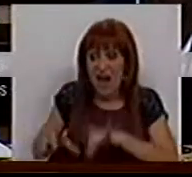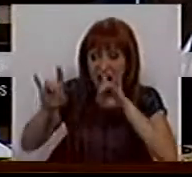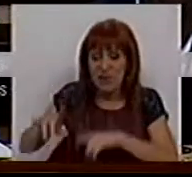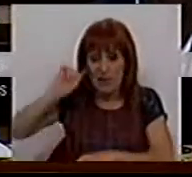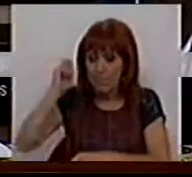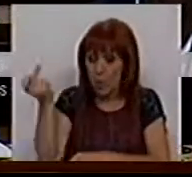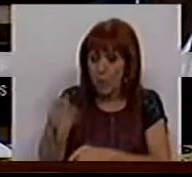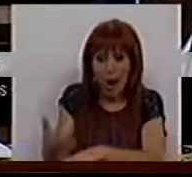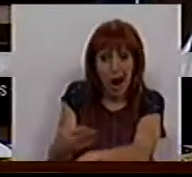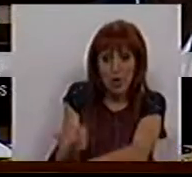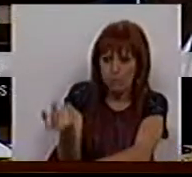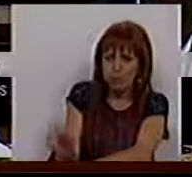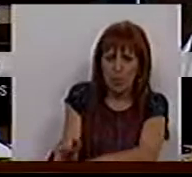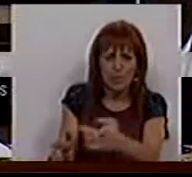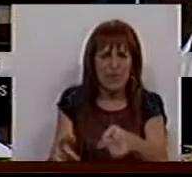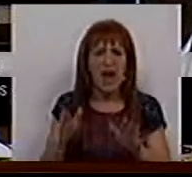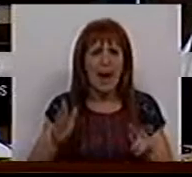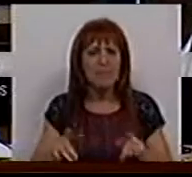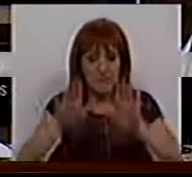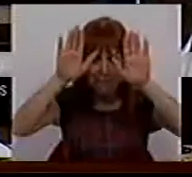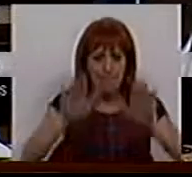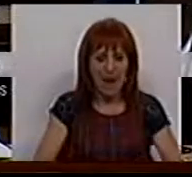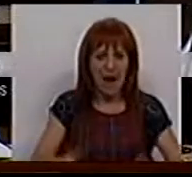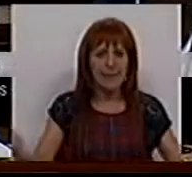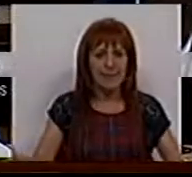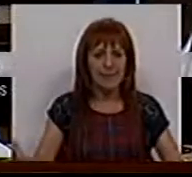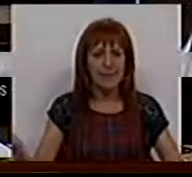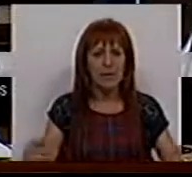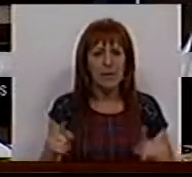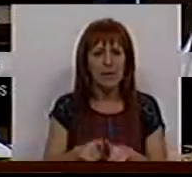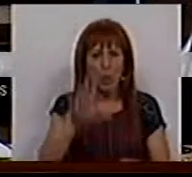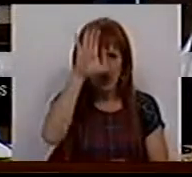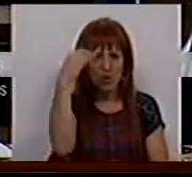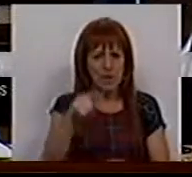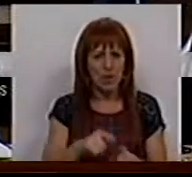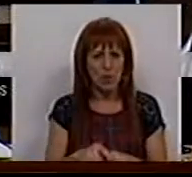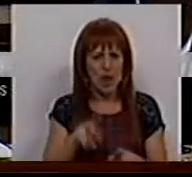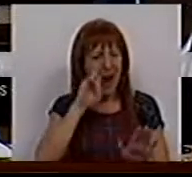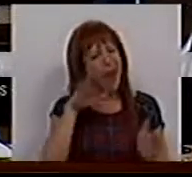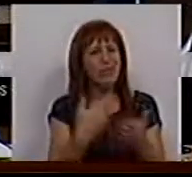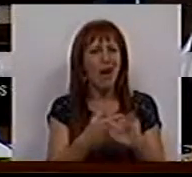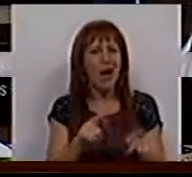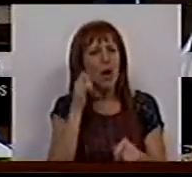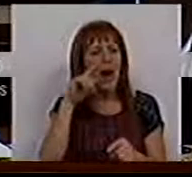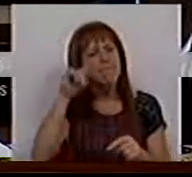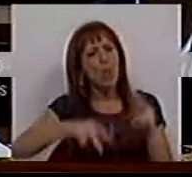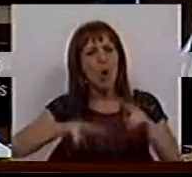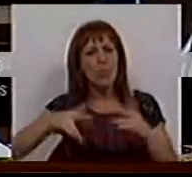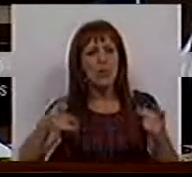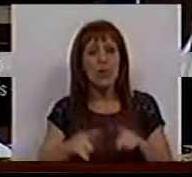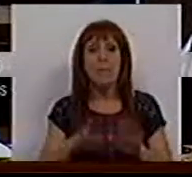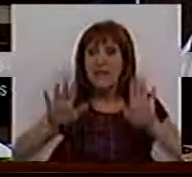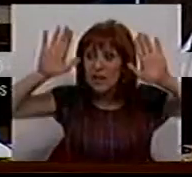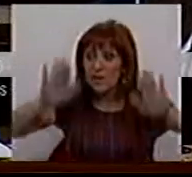o prejuízo antes dele acontecer. É preciso parar de ter um Estado que amnistia quem foge ao fisco. Temos